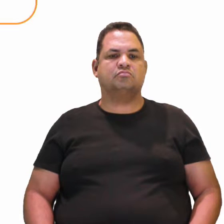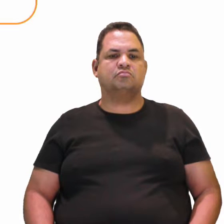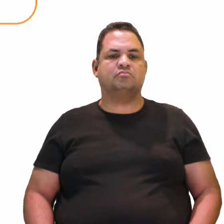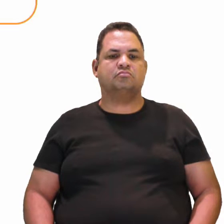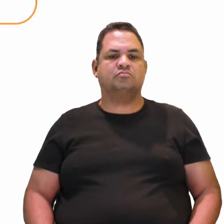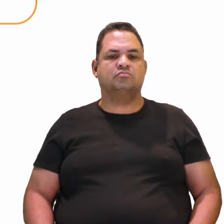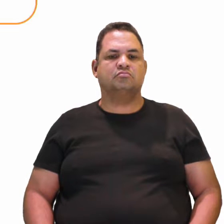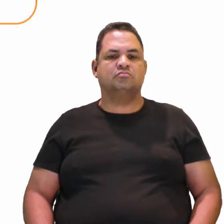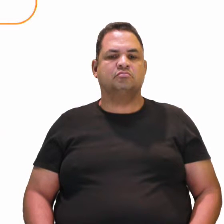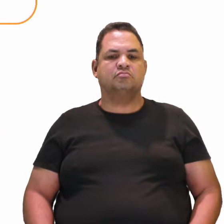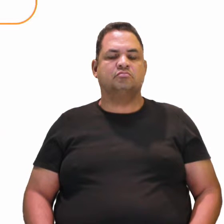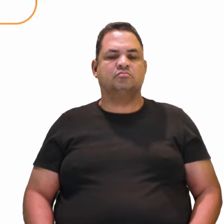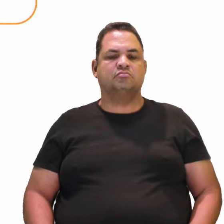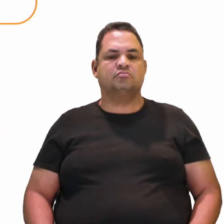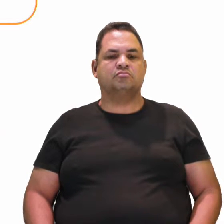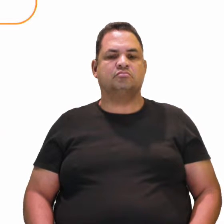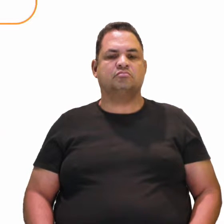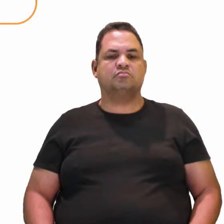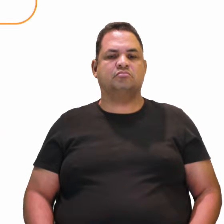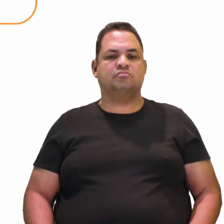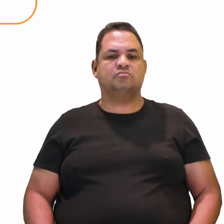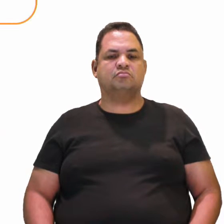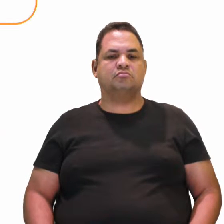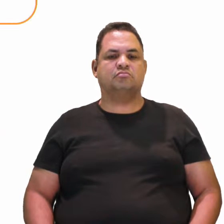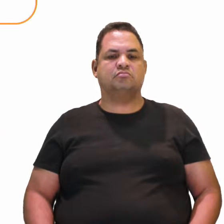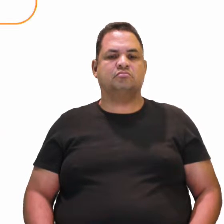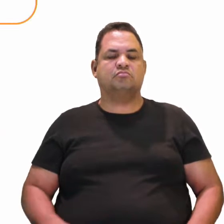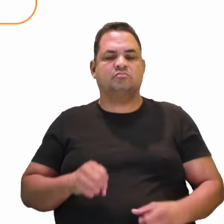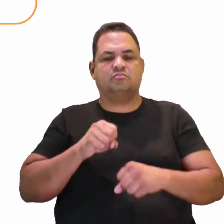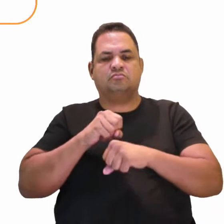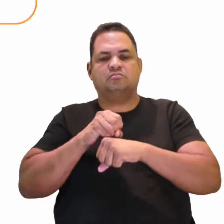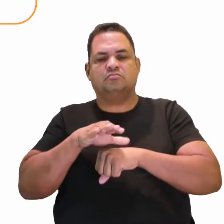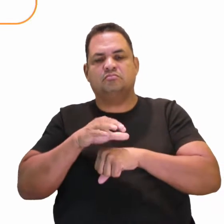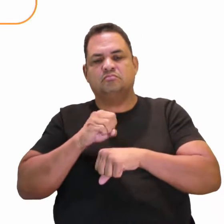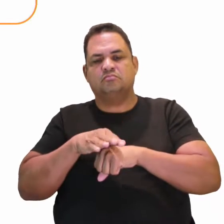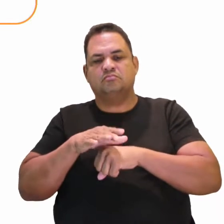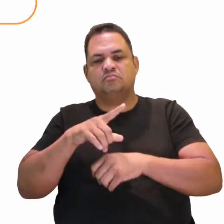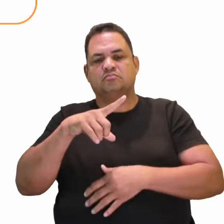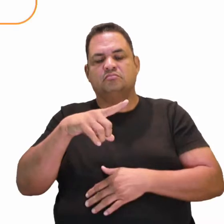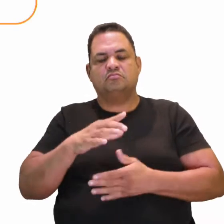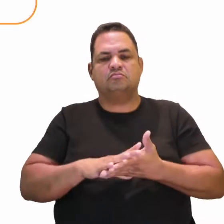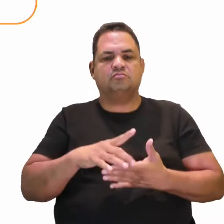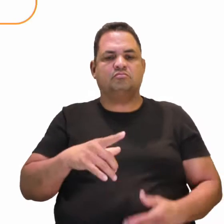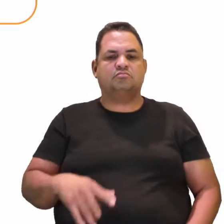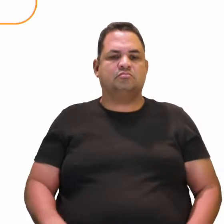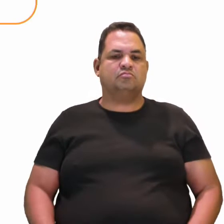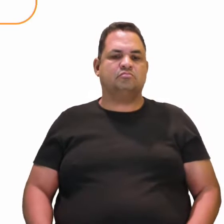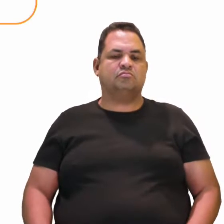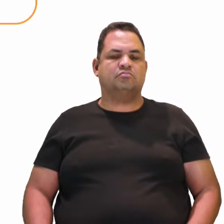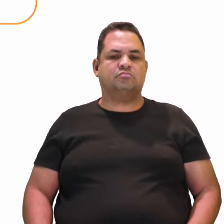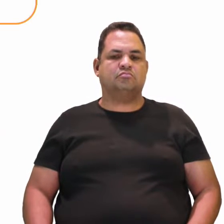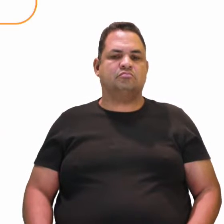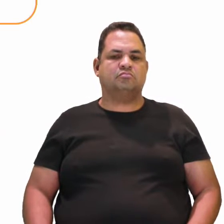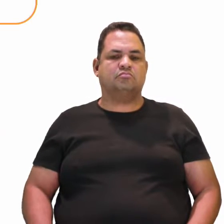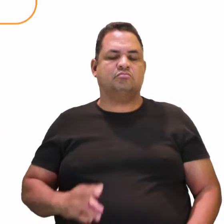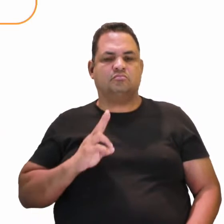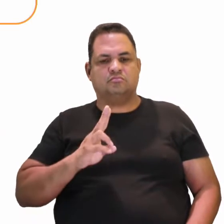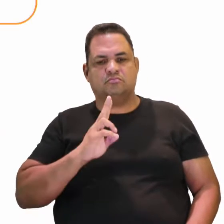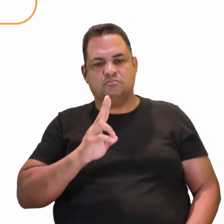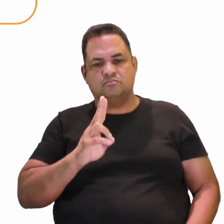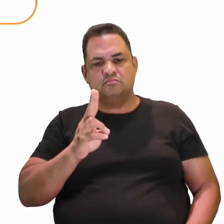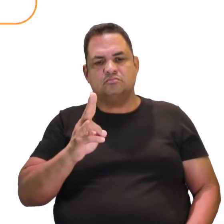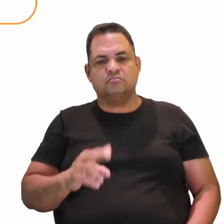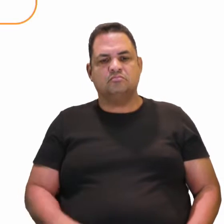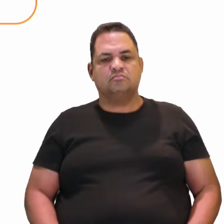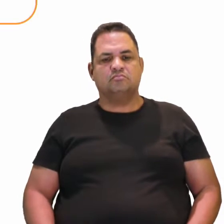to stay mentally healthy. Dicas para o quê? Para ficar, permanecer